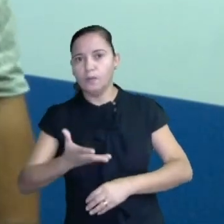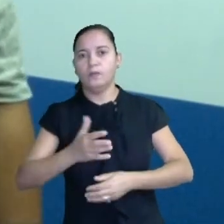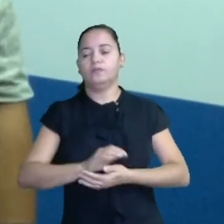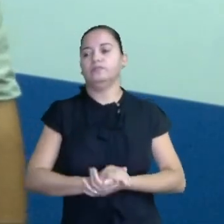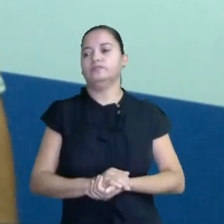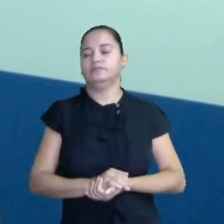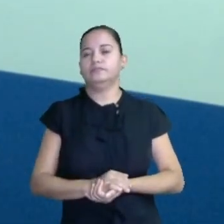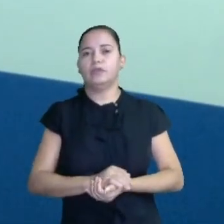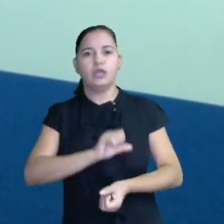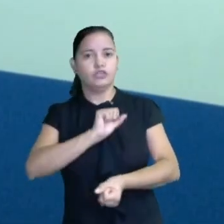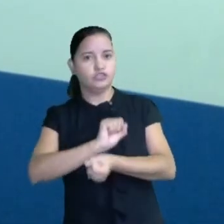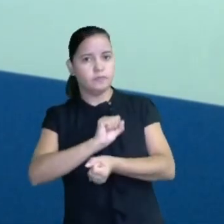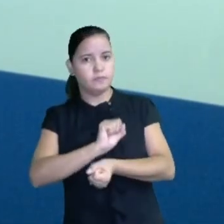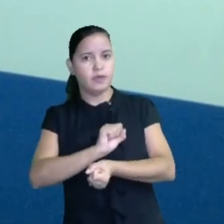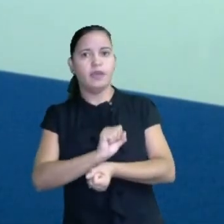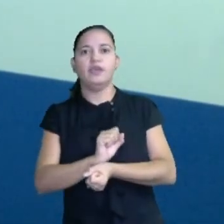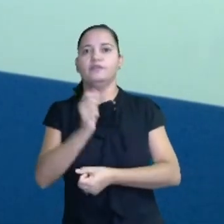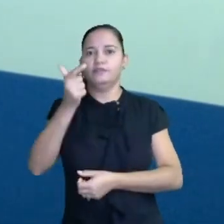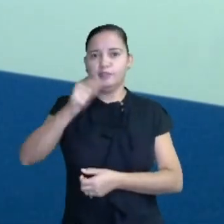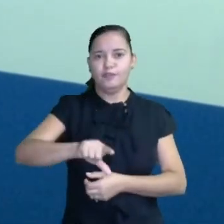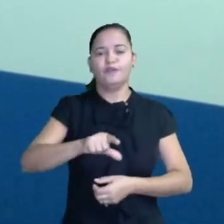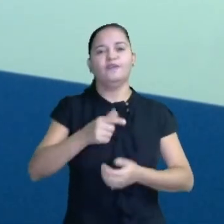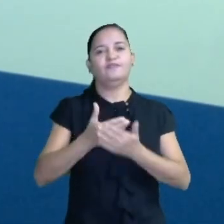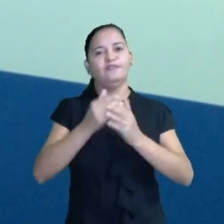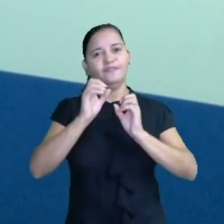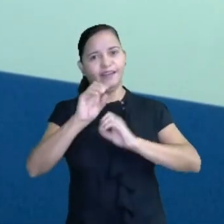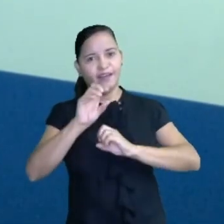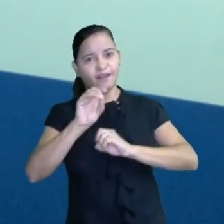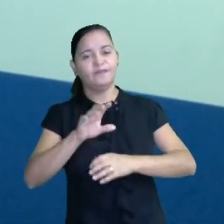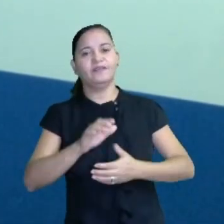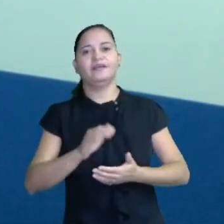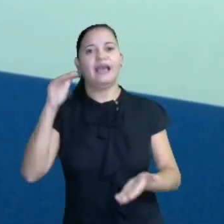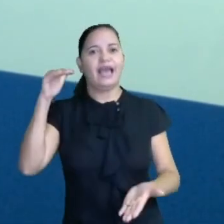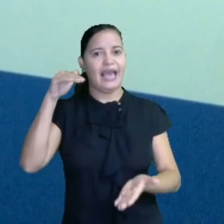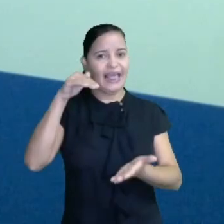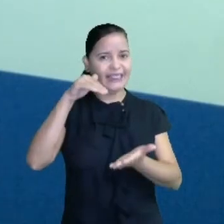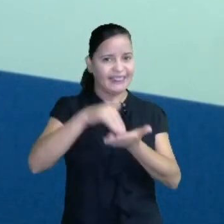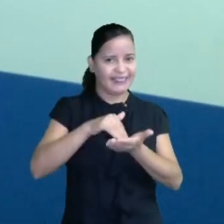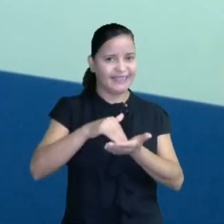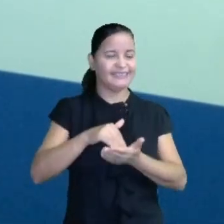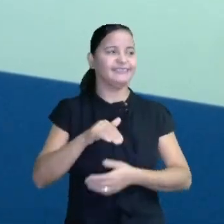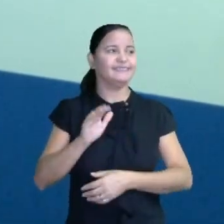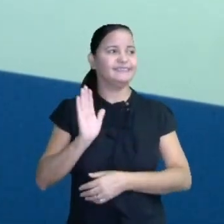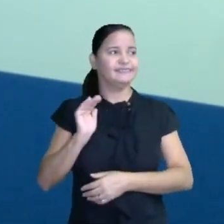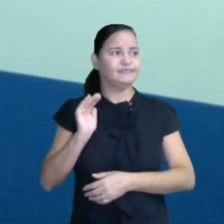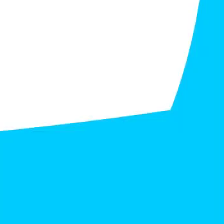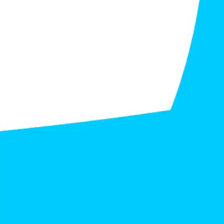Te espero na nossa próxima aula e até a próxima, gente.